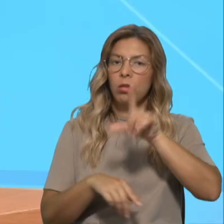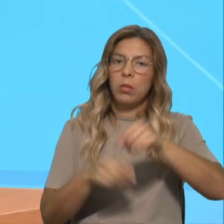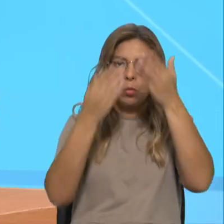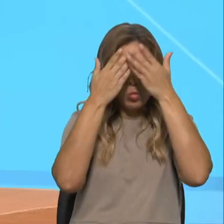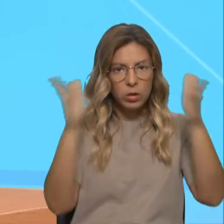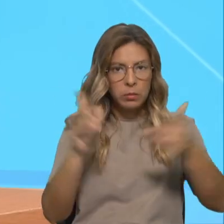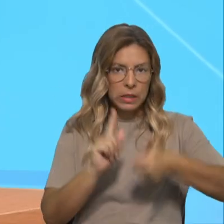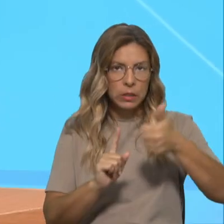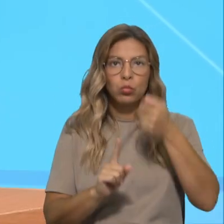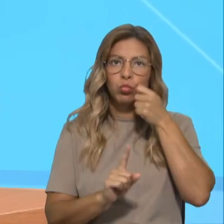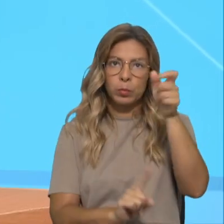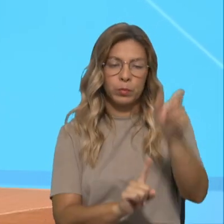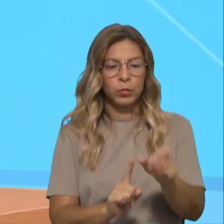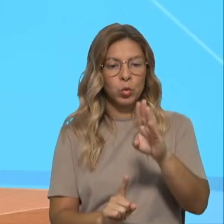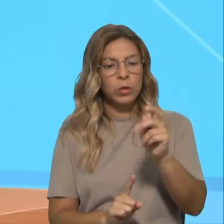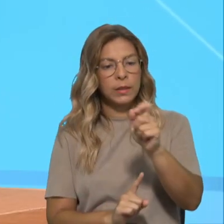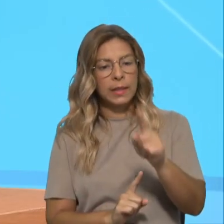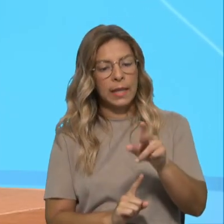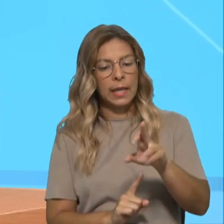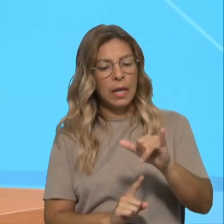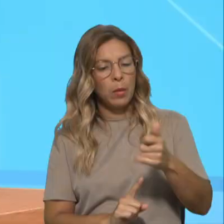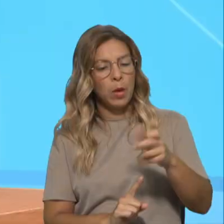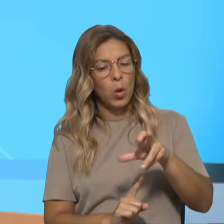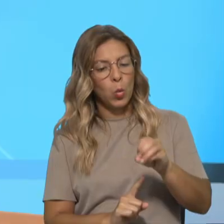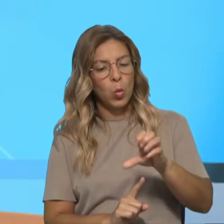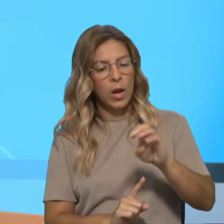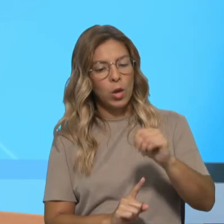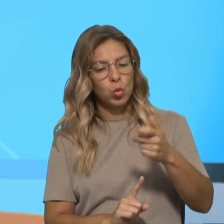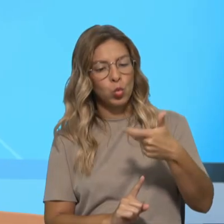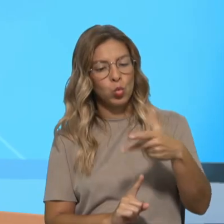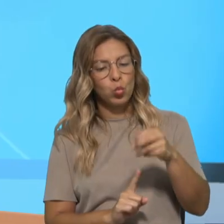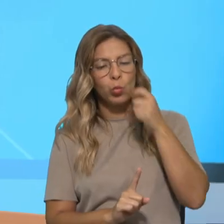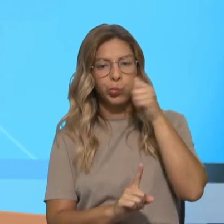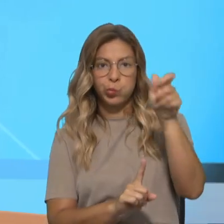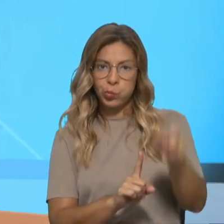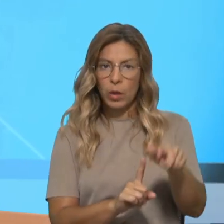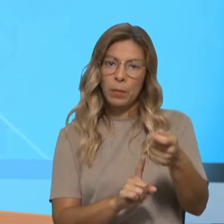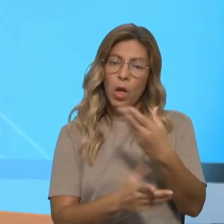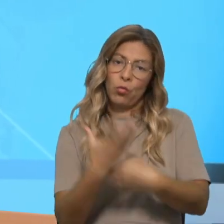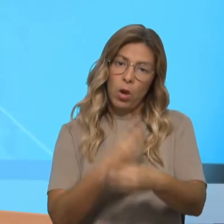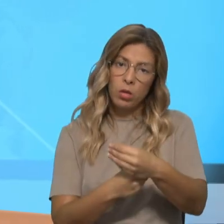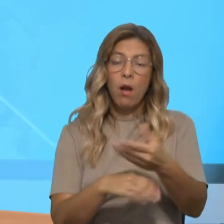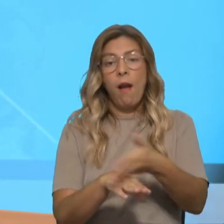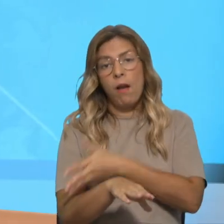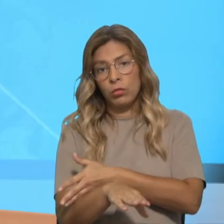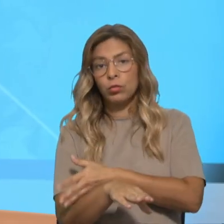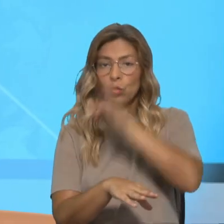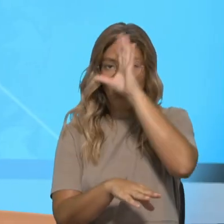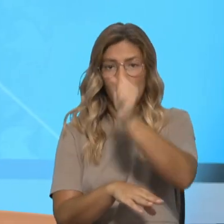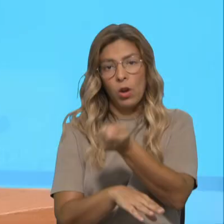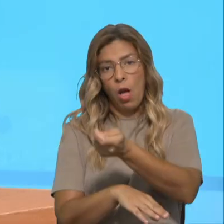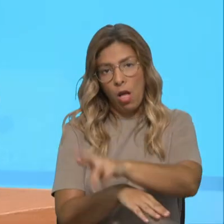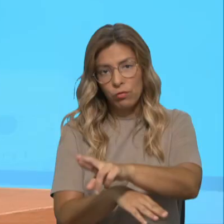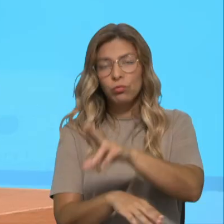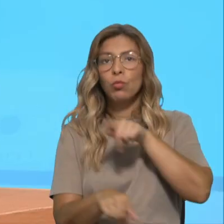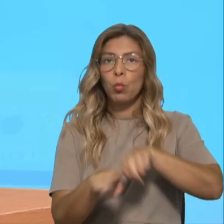José Ribeiro e Castro, advogado e político, que também já desempenhou funções de governo. Muito obrigado por estar